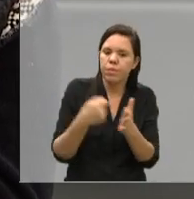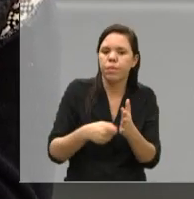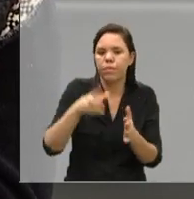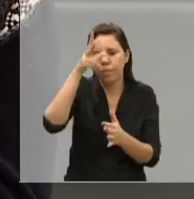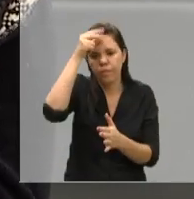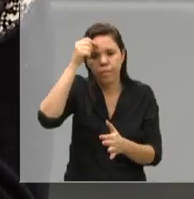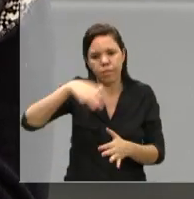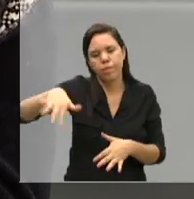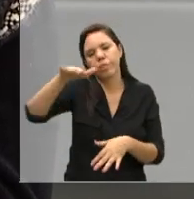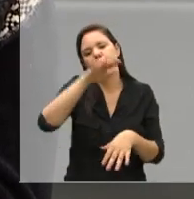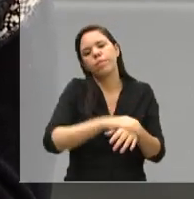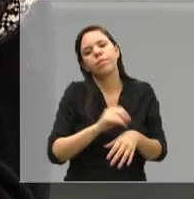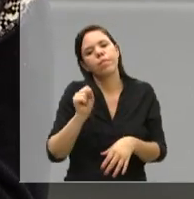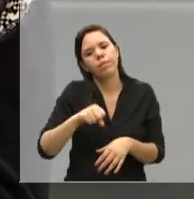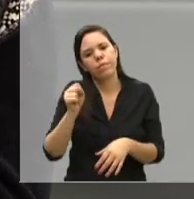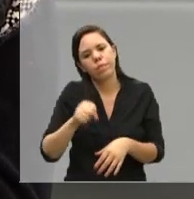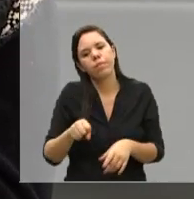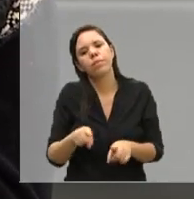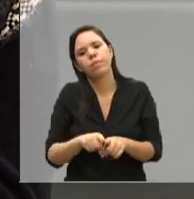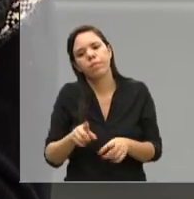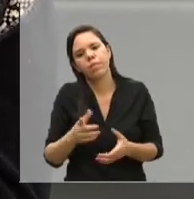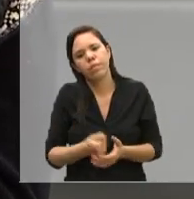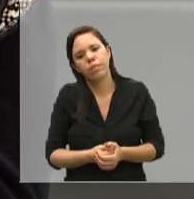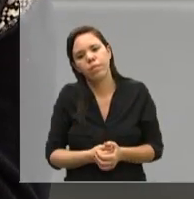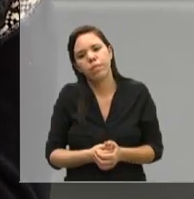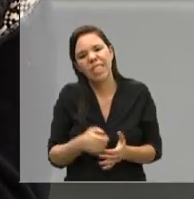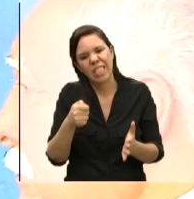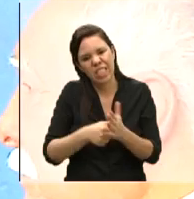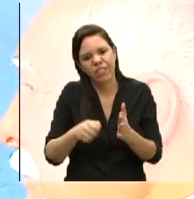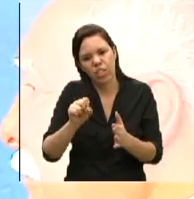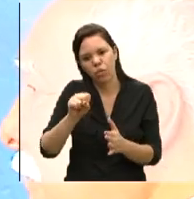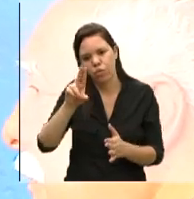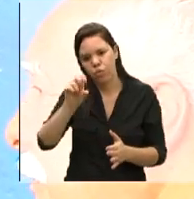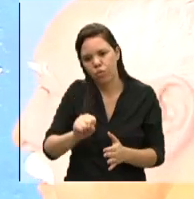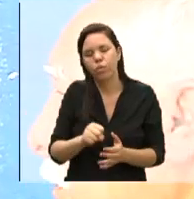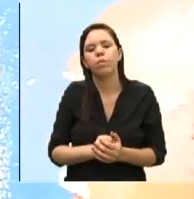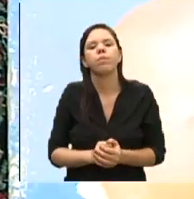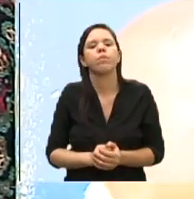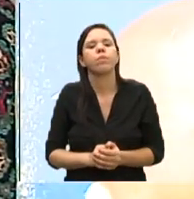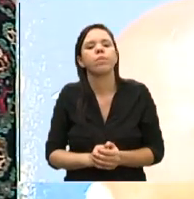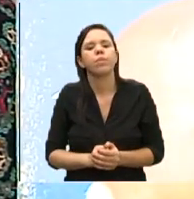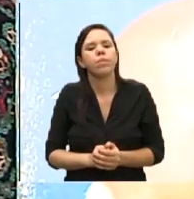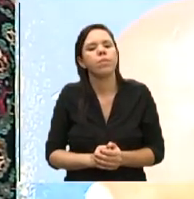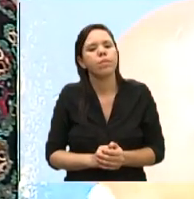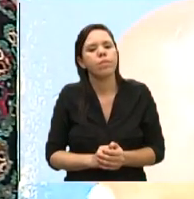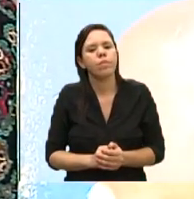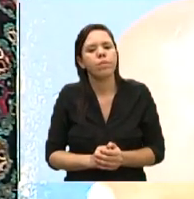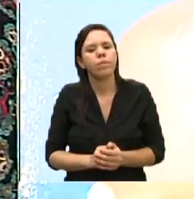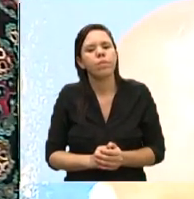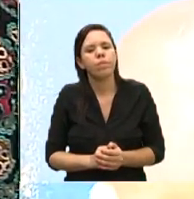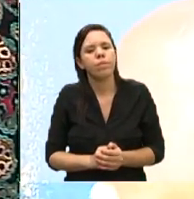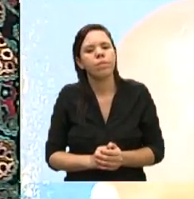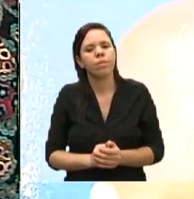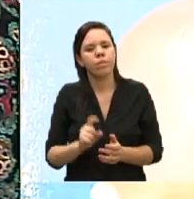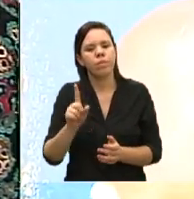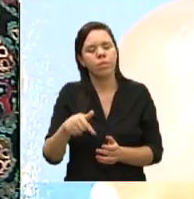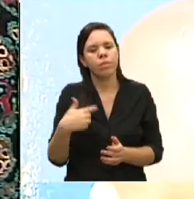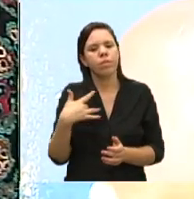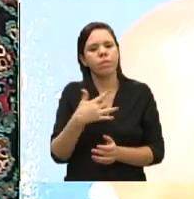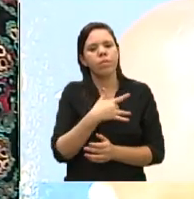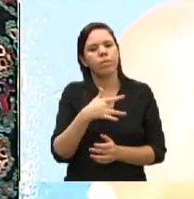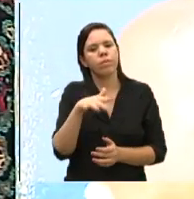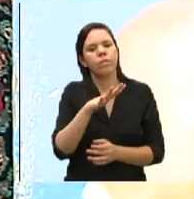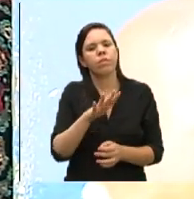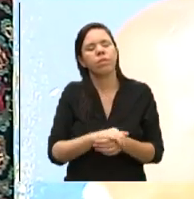Sim. Nesse sentido? Sim, a defesa do SUS, que o SUS, no caso da saúde,